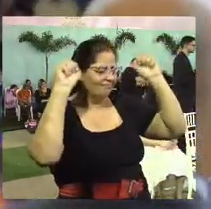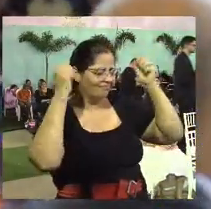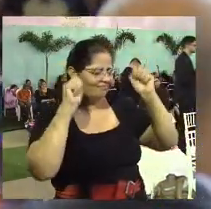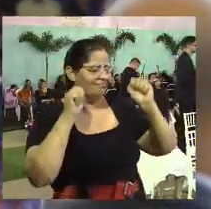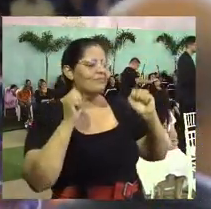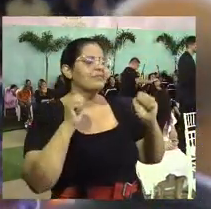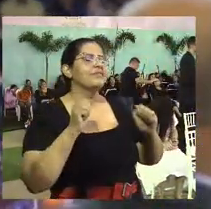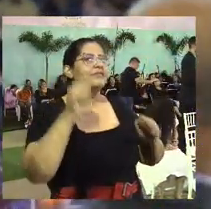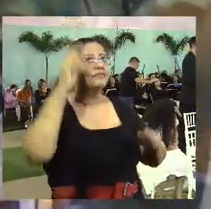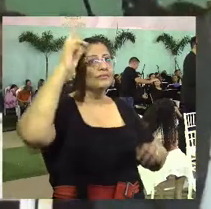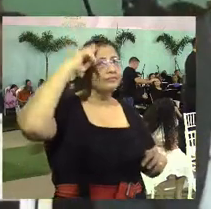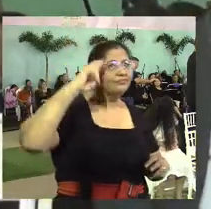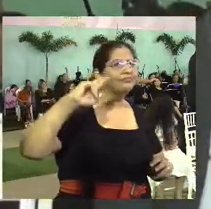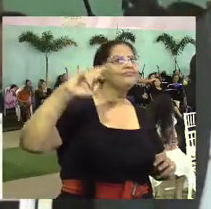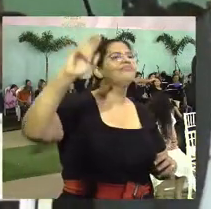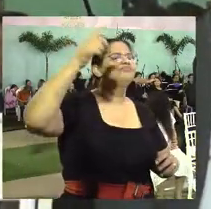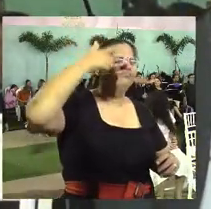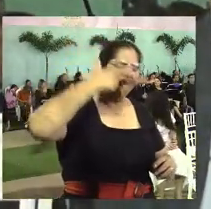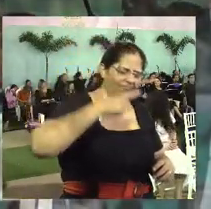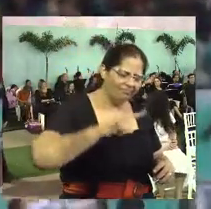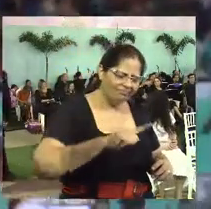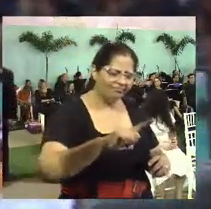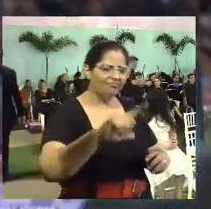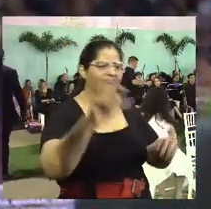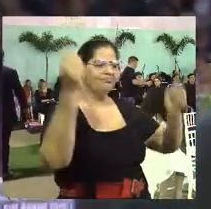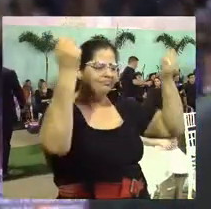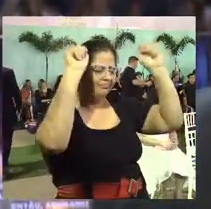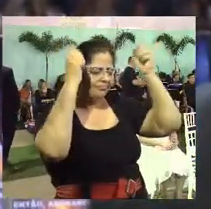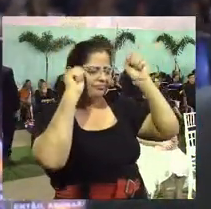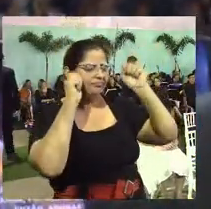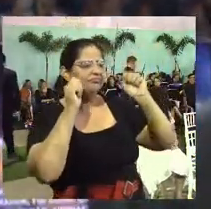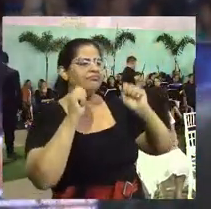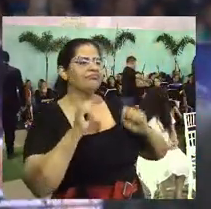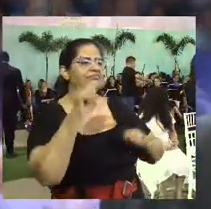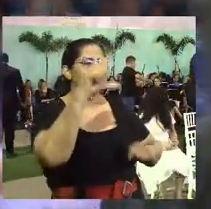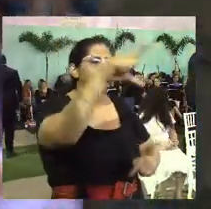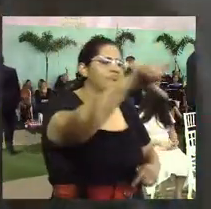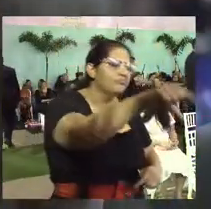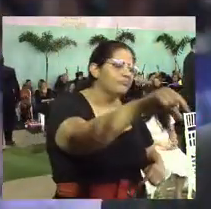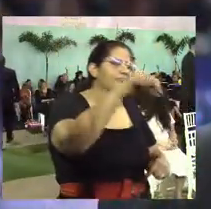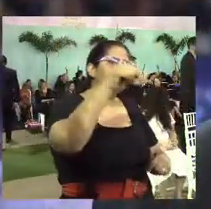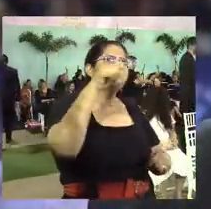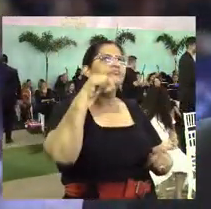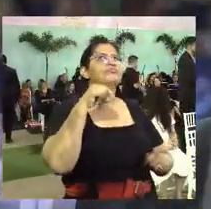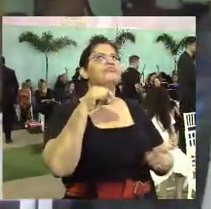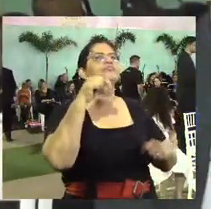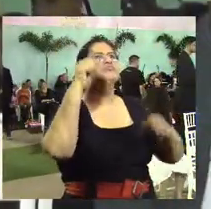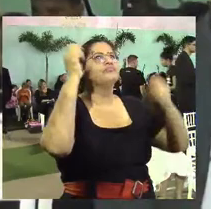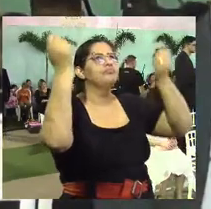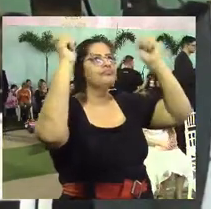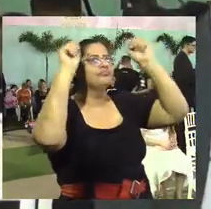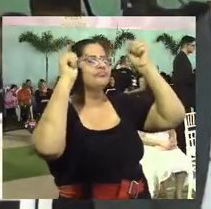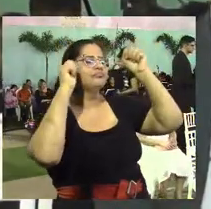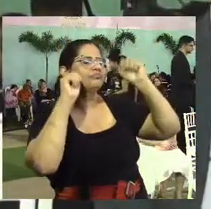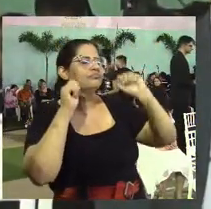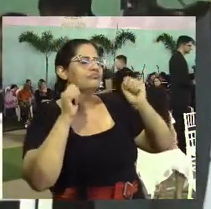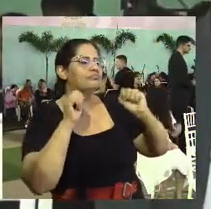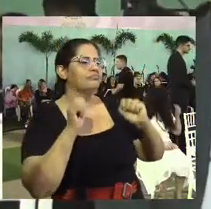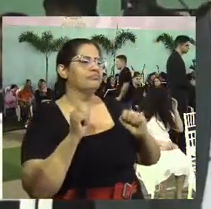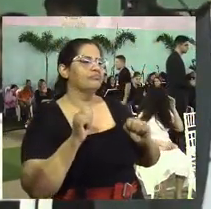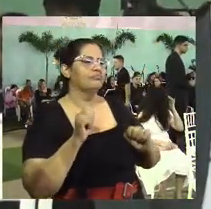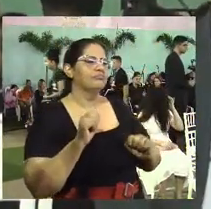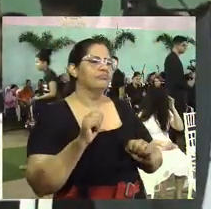adorarei Senhor mais uma vez te adorarei fui chamado para adorar então adorarei